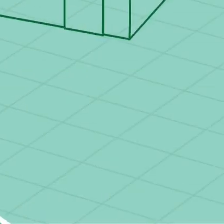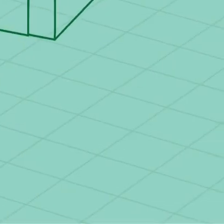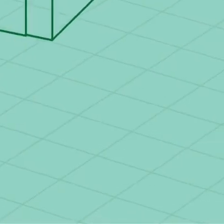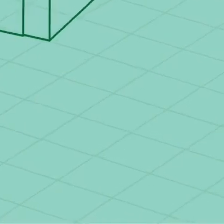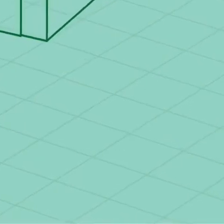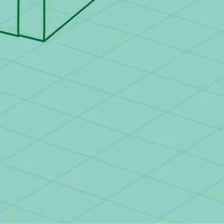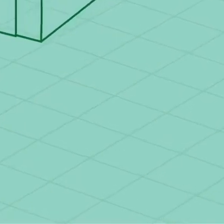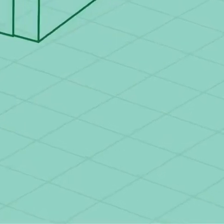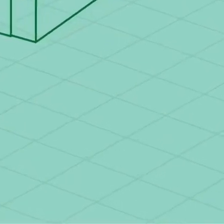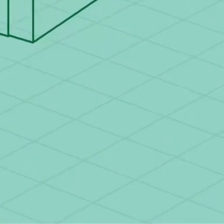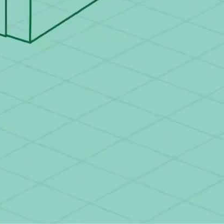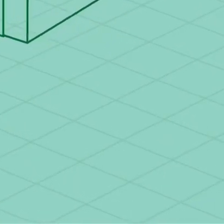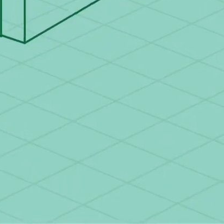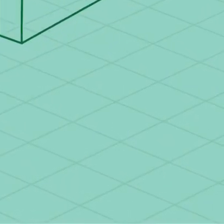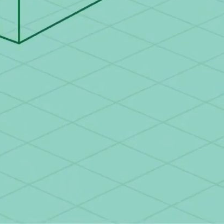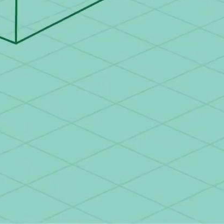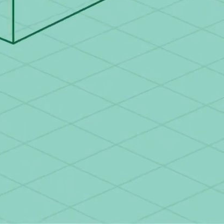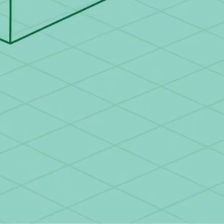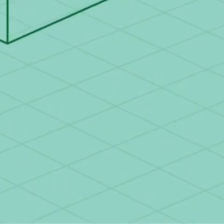Música